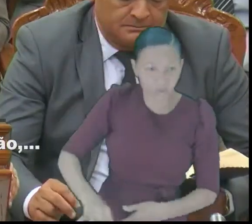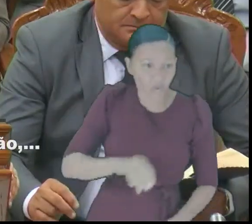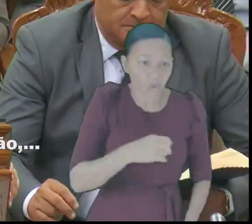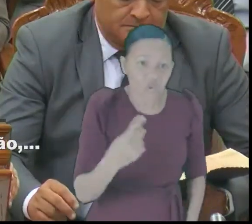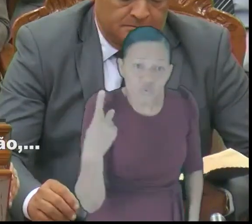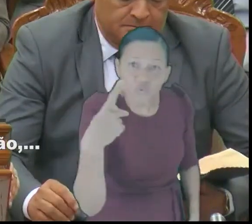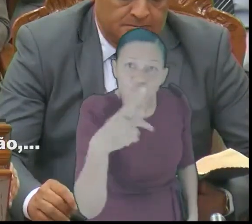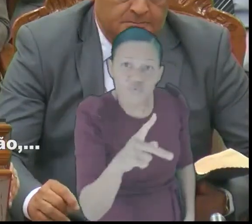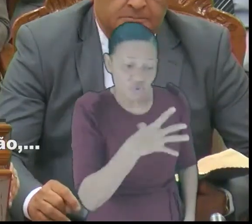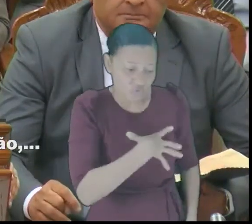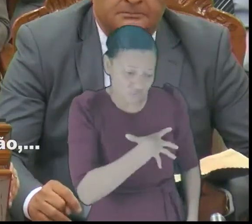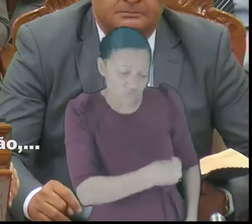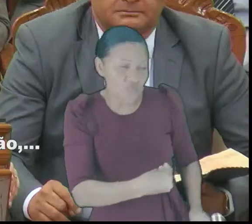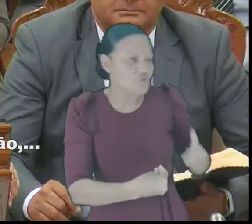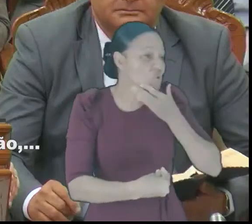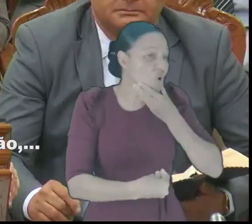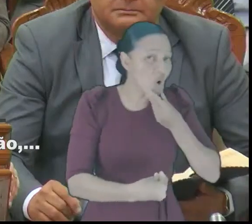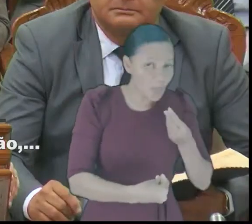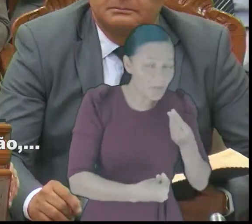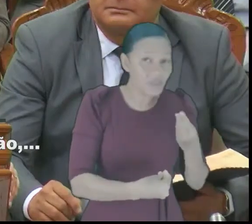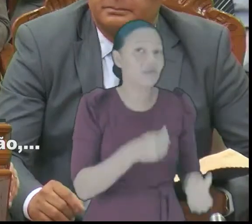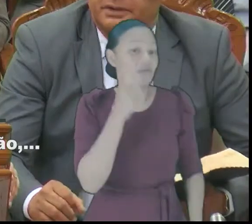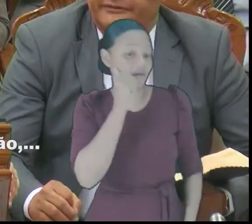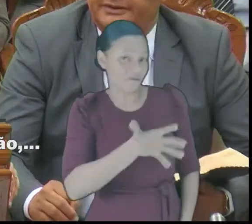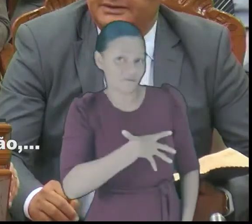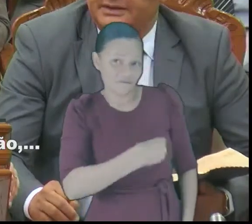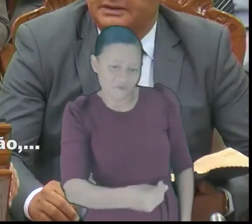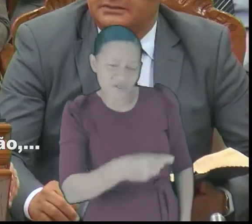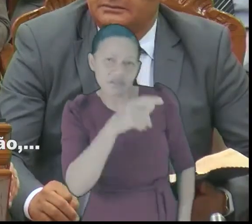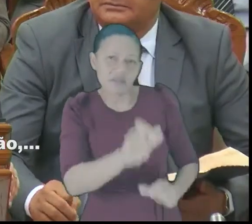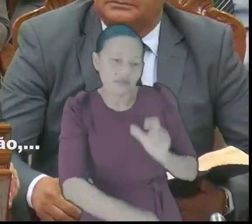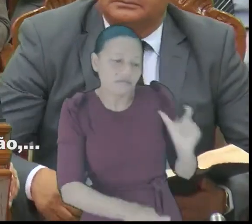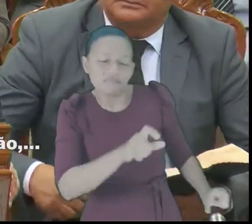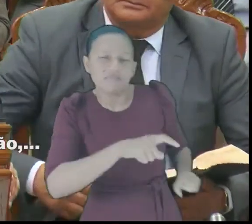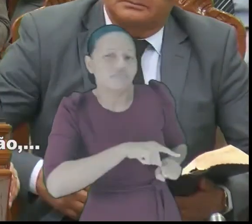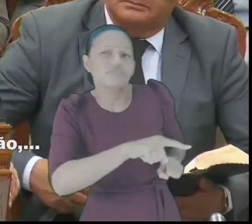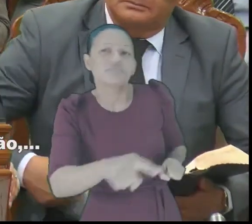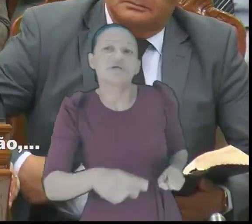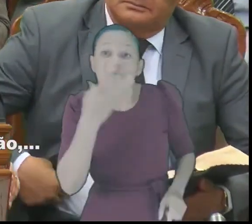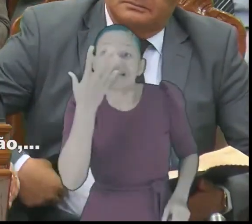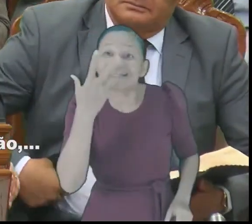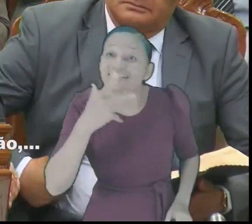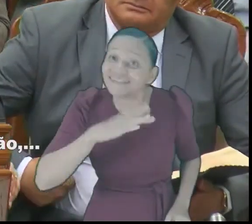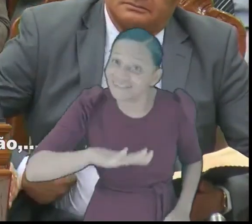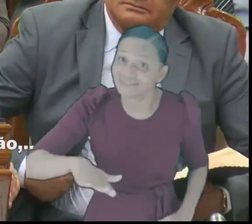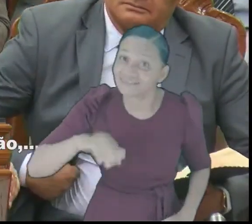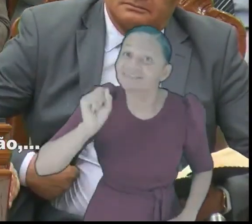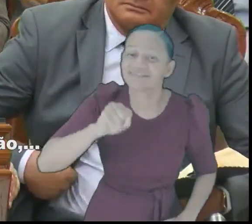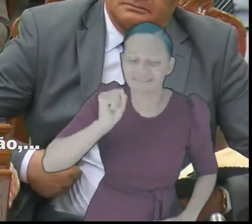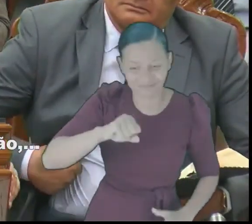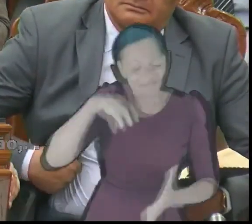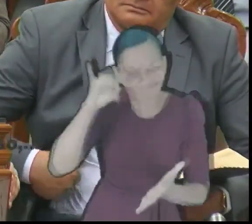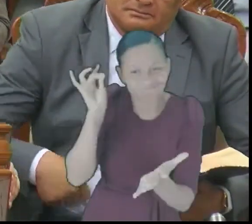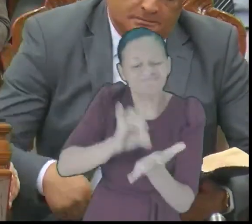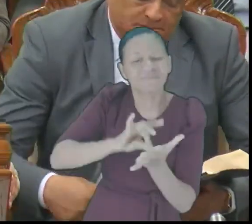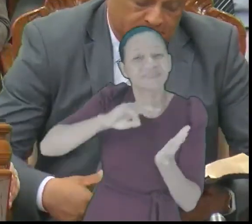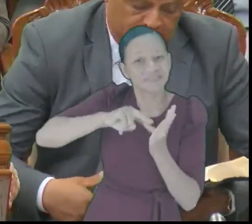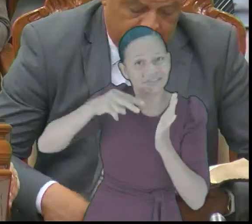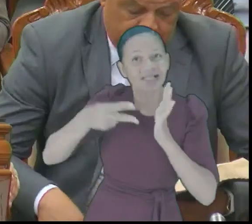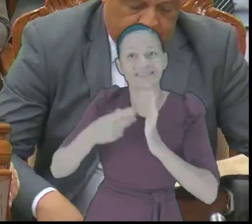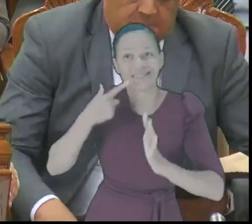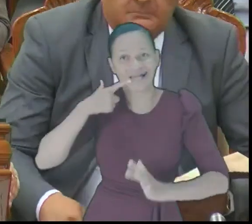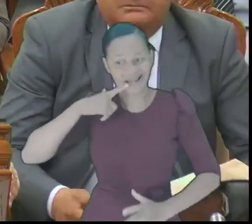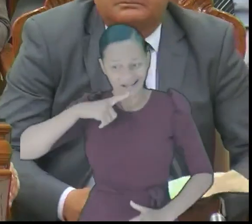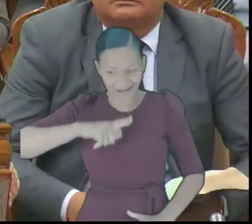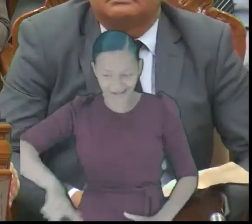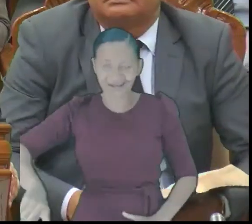e vossas filhas, o que, irmãos? Esses filhos e filhas falam de crianças. No original hebraico, está